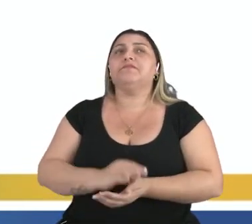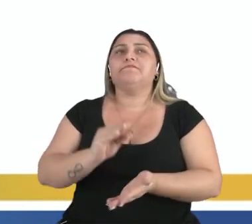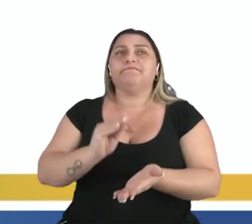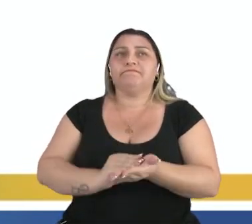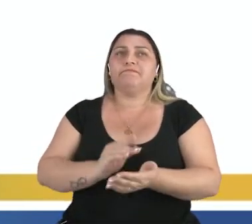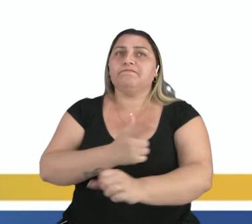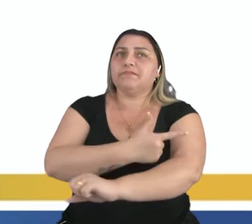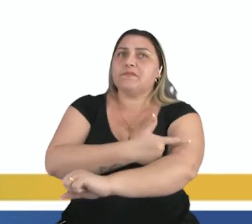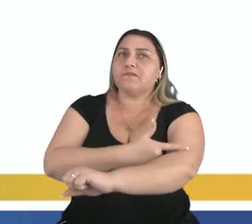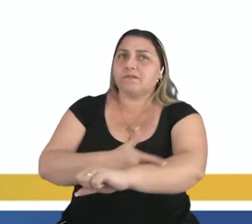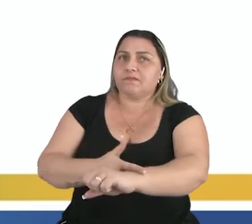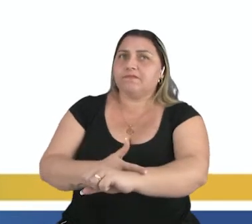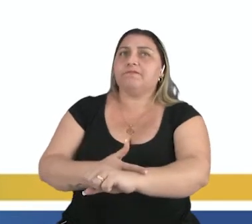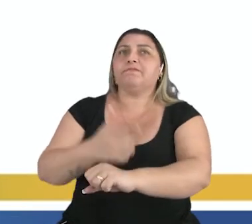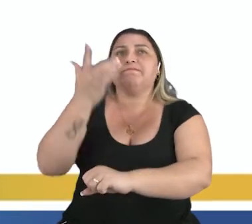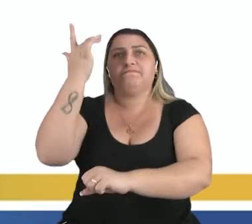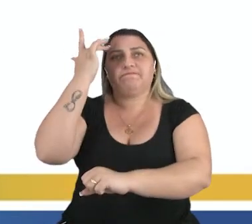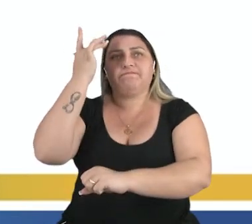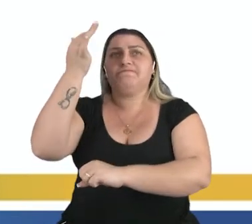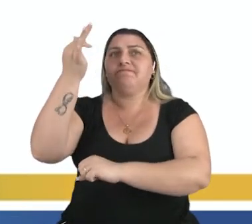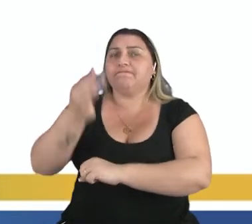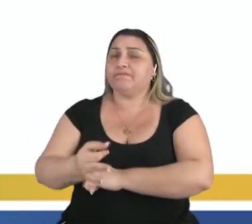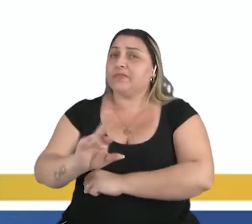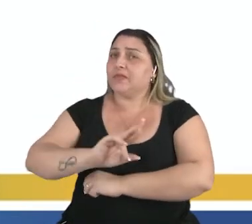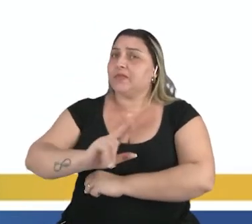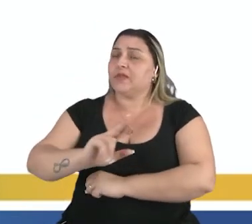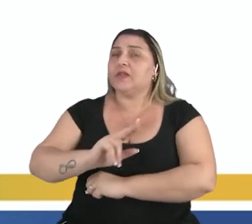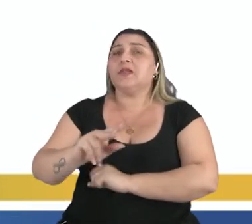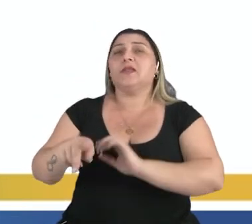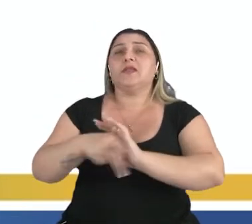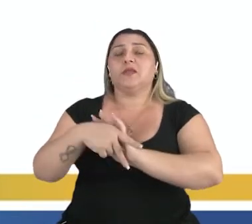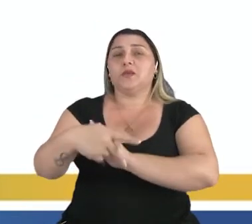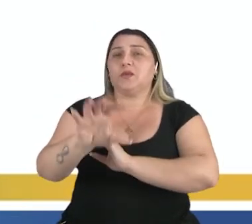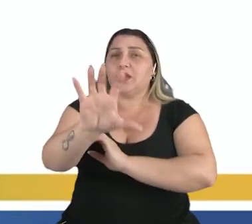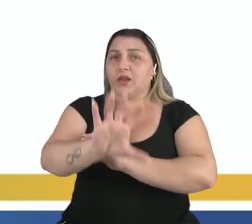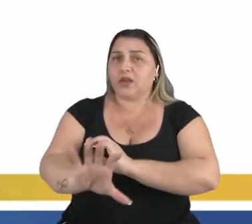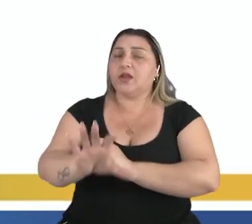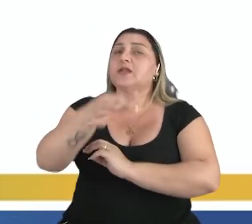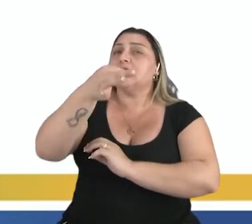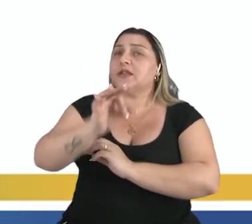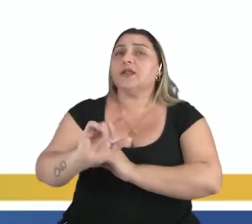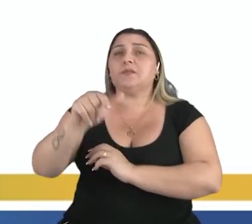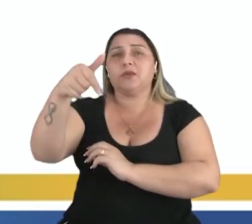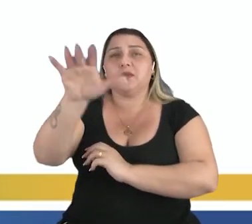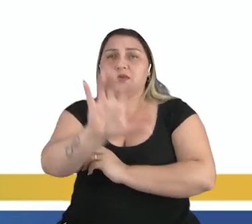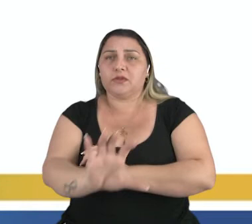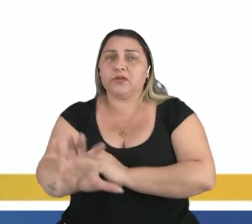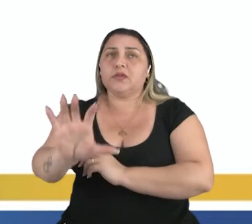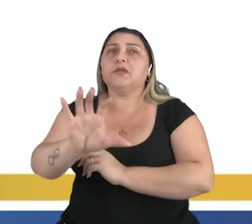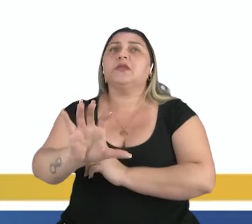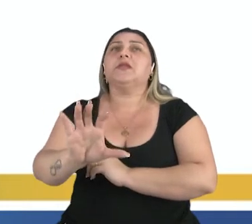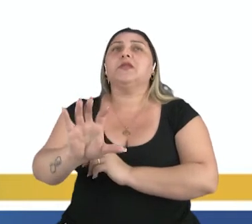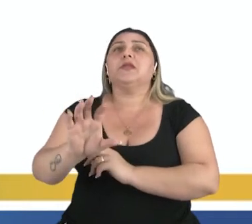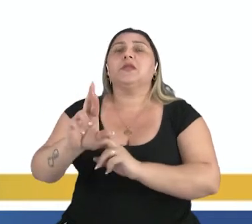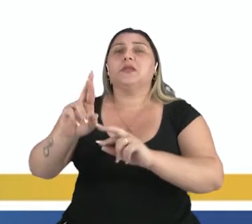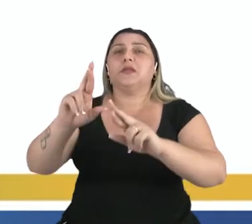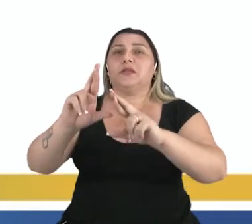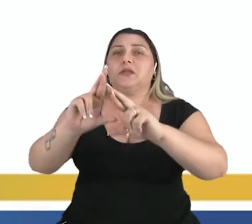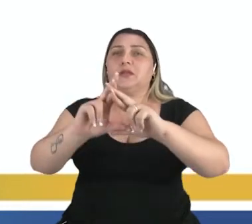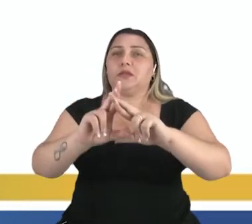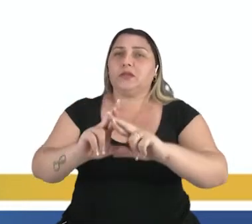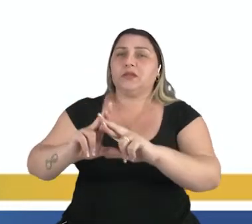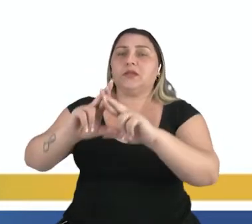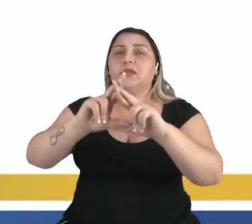muita falta de educação achar que aquilo que não é correto para a sua região possa ser para outra. A reciclagem do